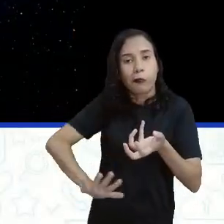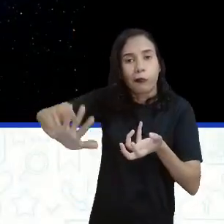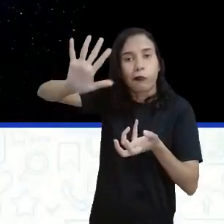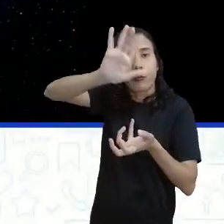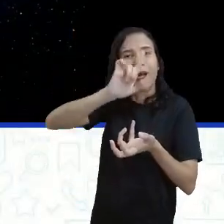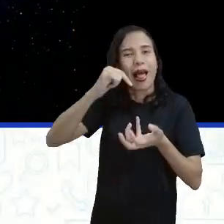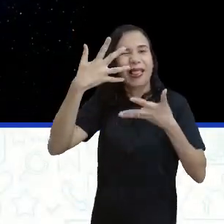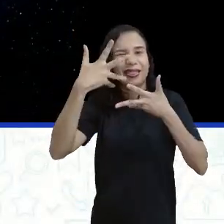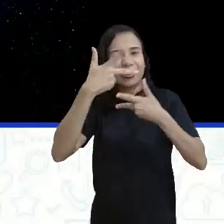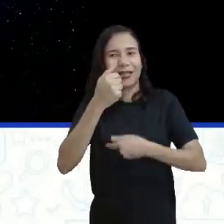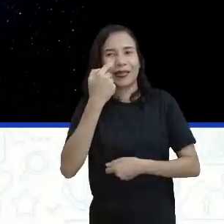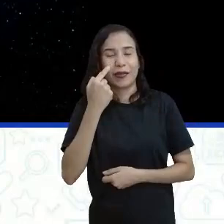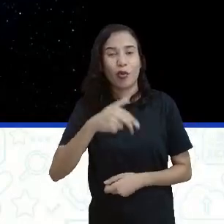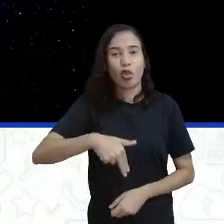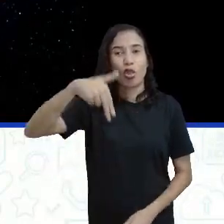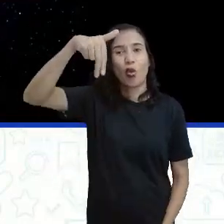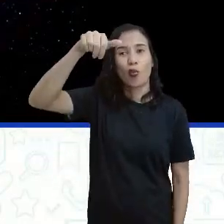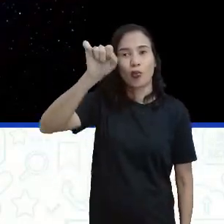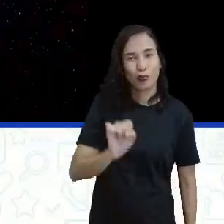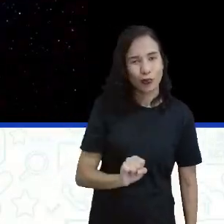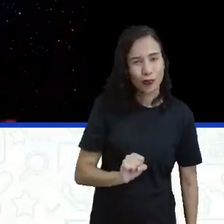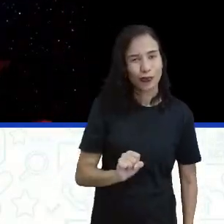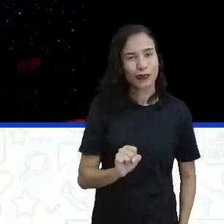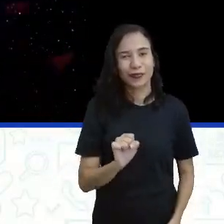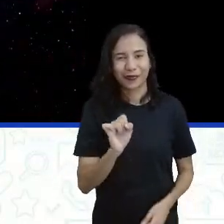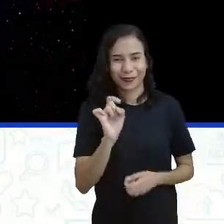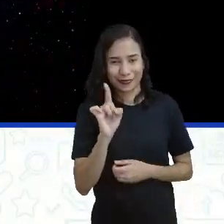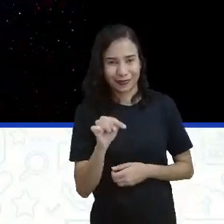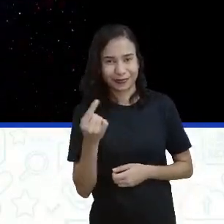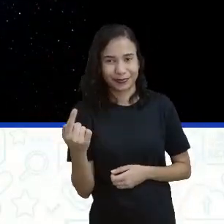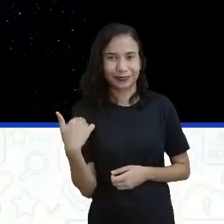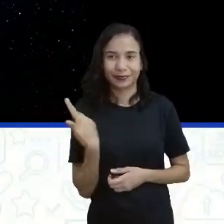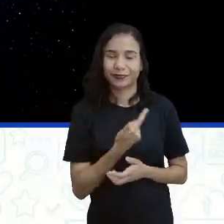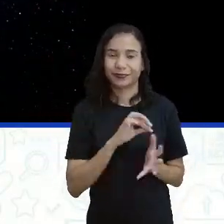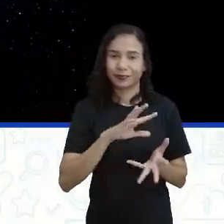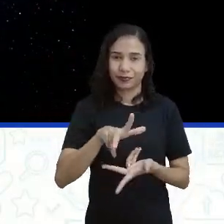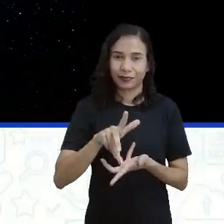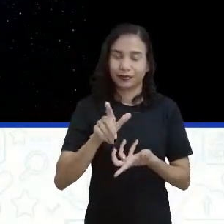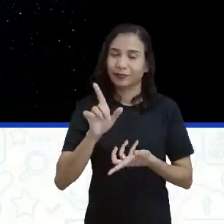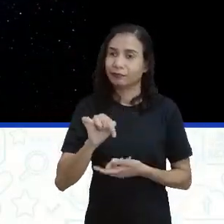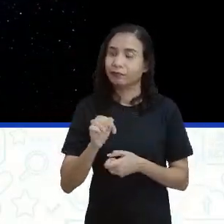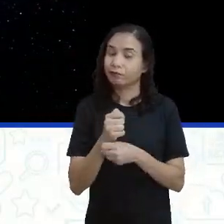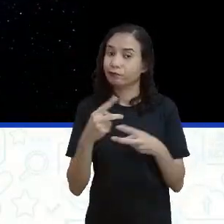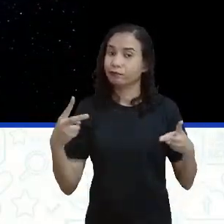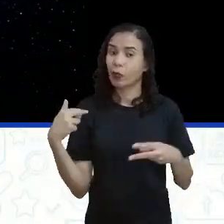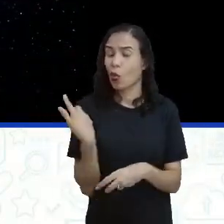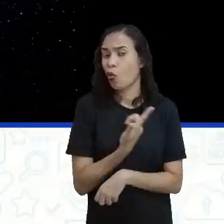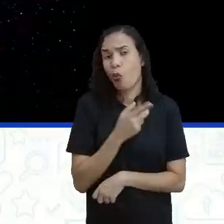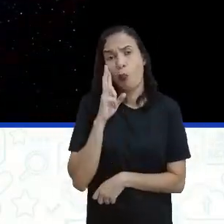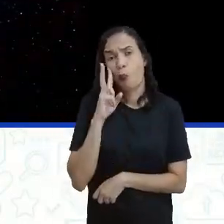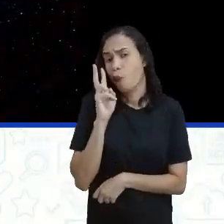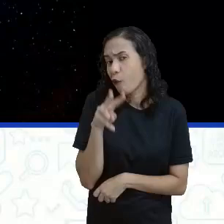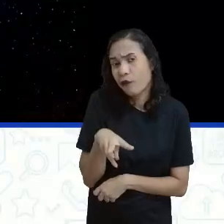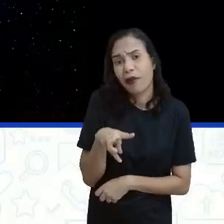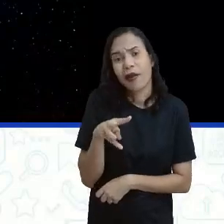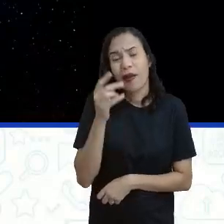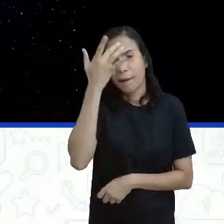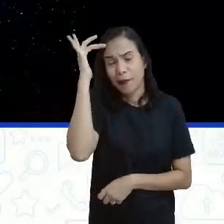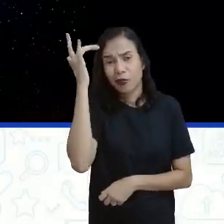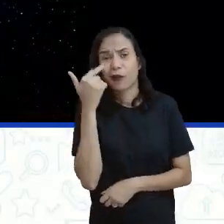coisa bonita, o norte e o sul aí, né? Da nossa Terra, tá? Uma coisa que a gente não vê, né? Quem vai